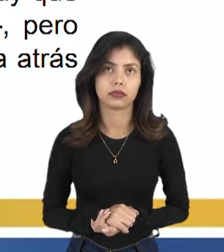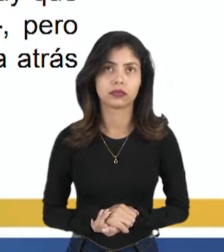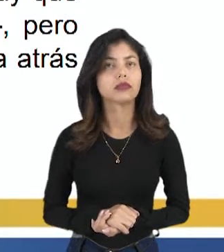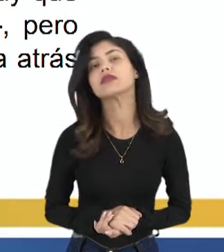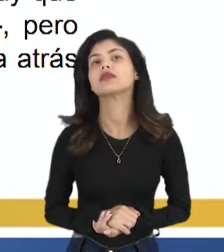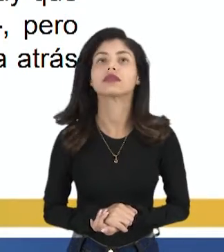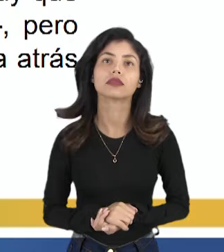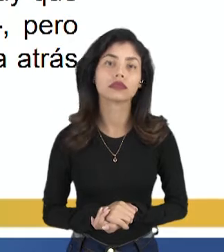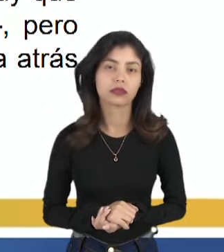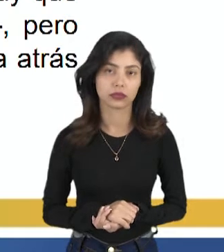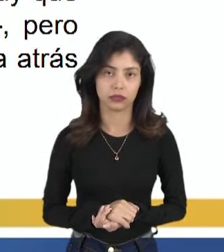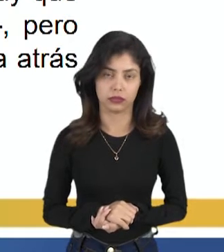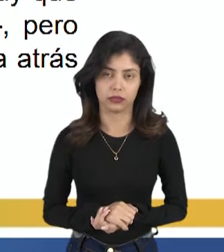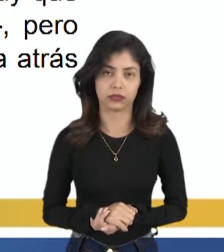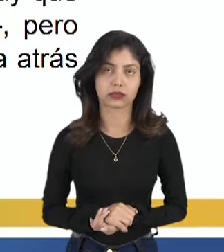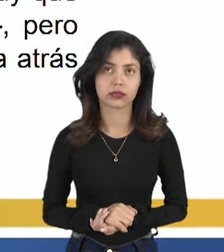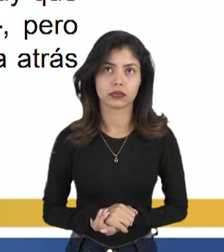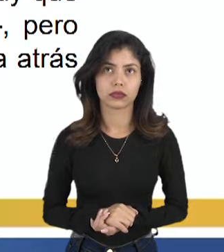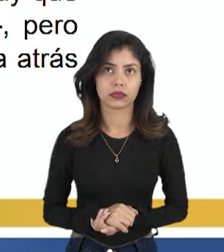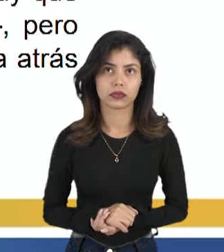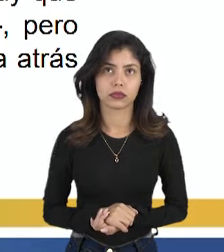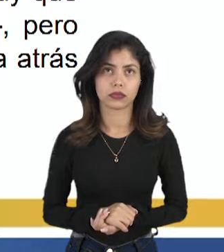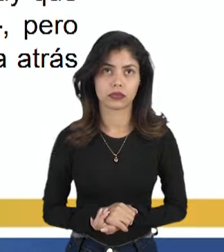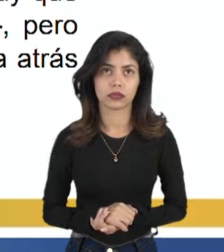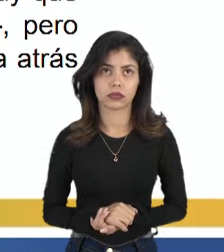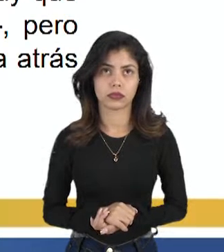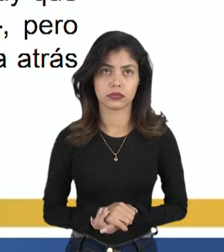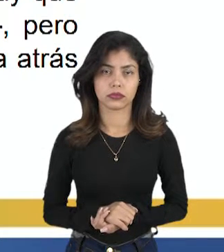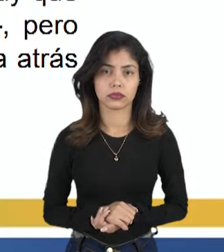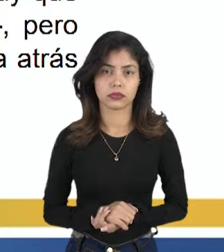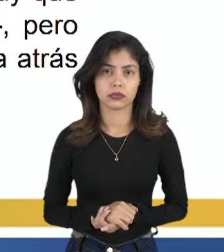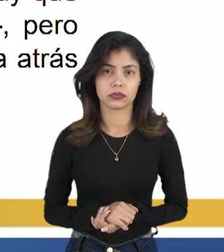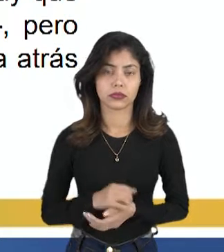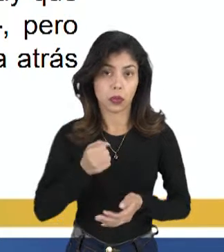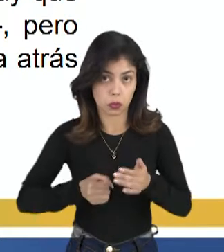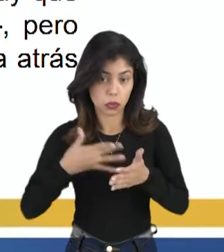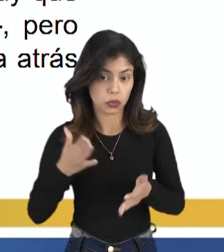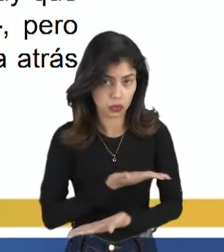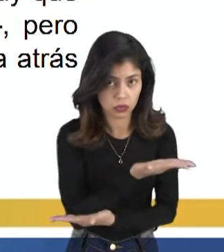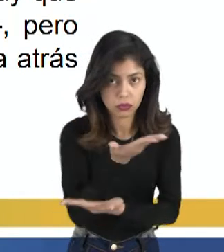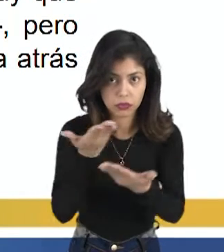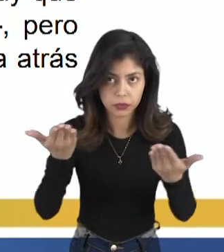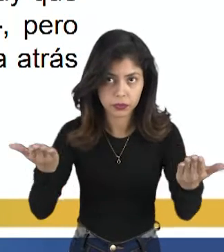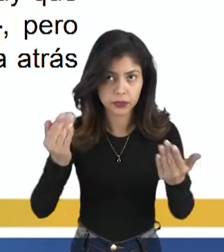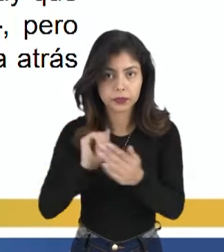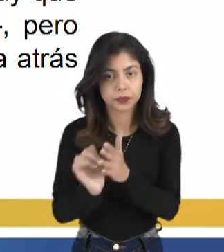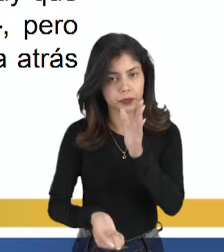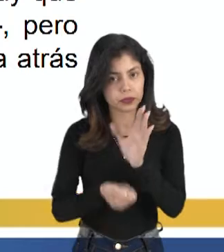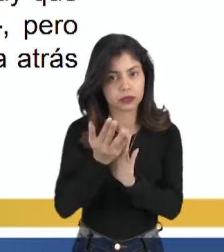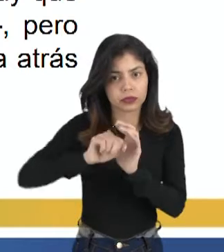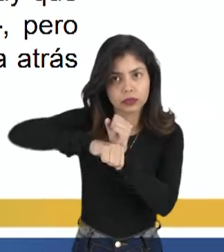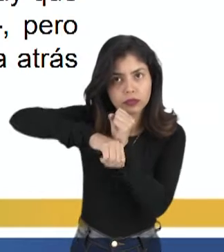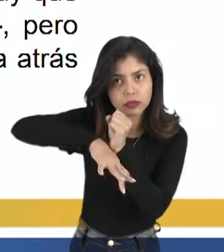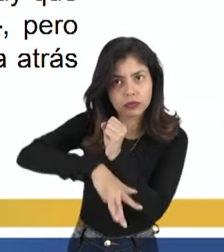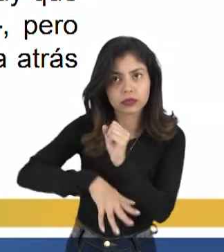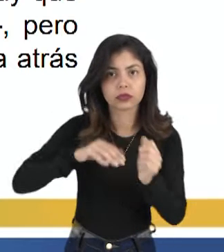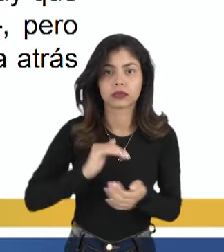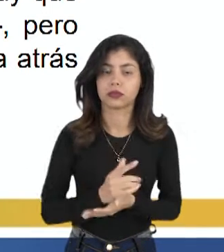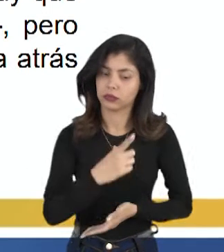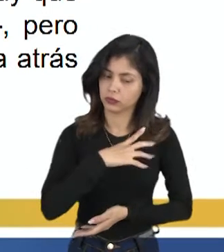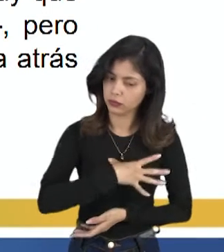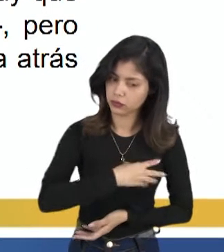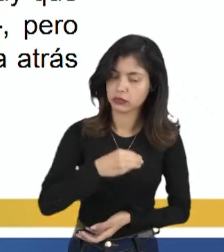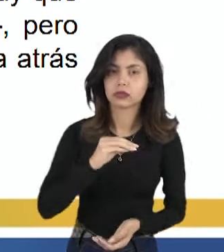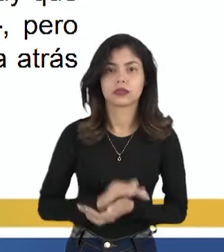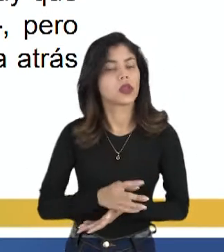nostalgia de ser de allá, pero estar acá. Ou seja, muitos de vocês criaram raízes e têm os seus